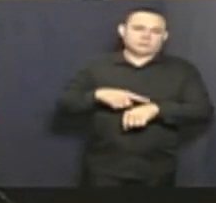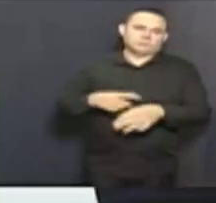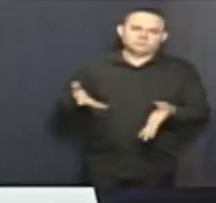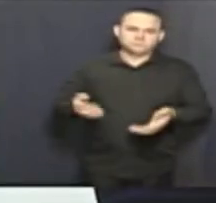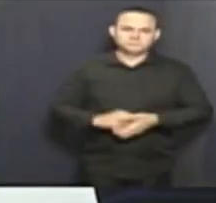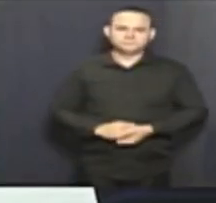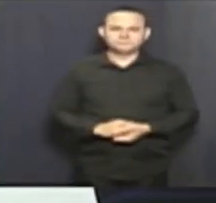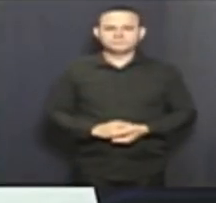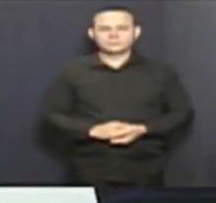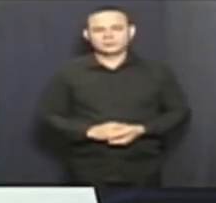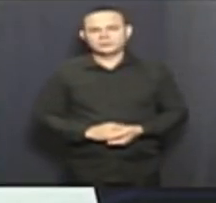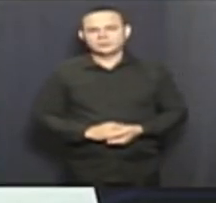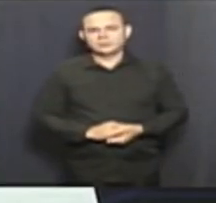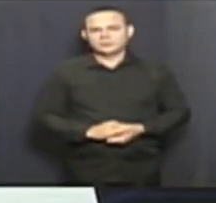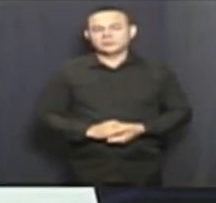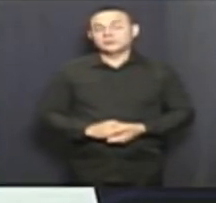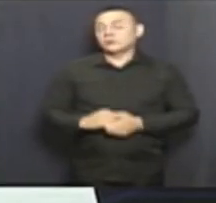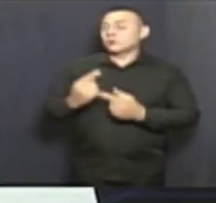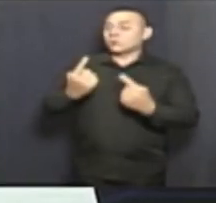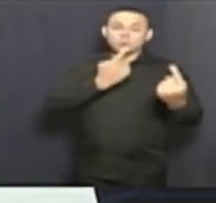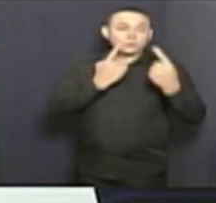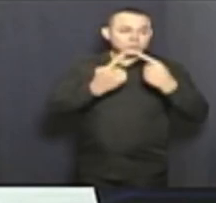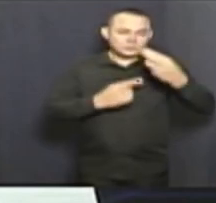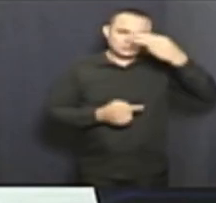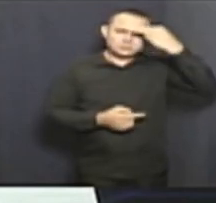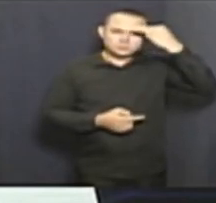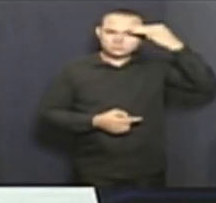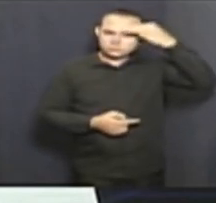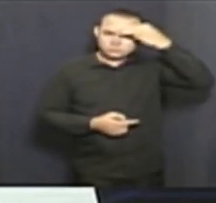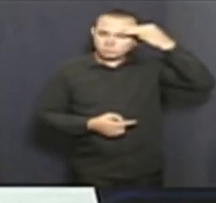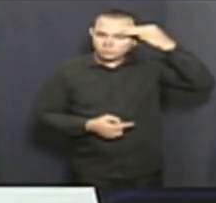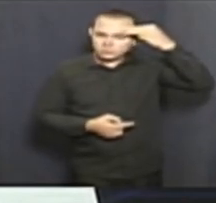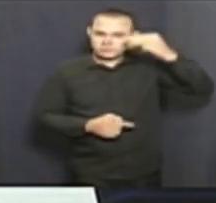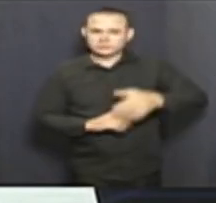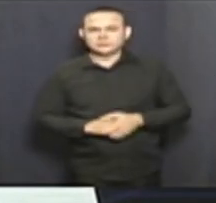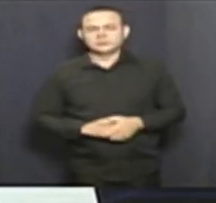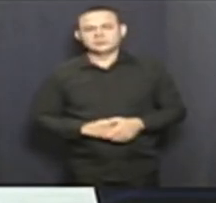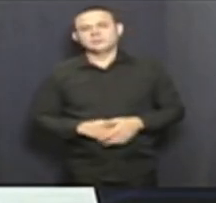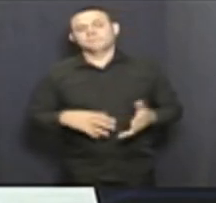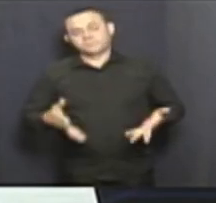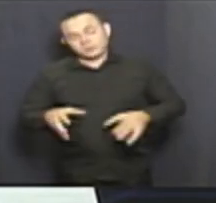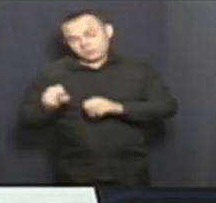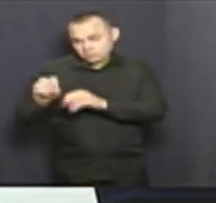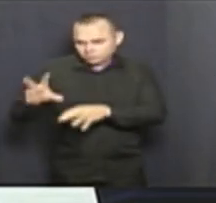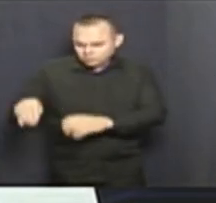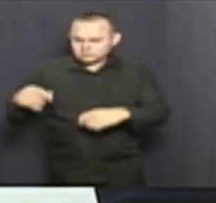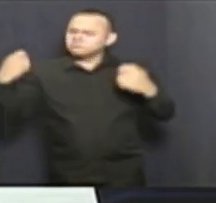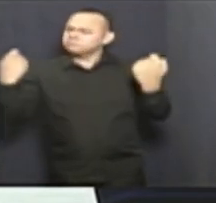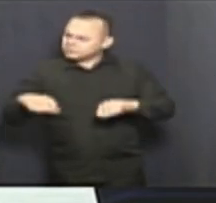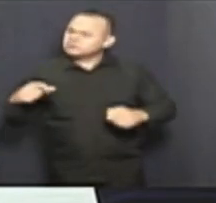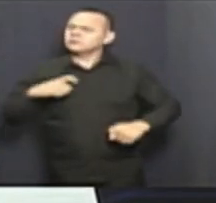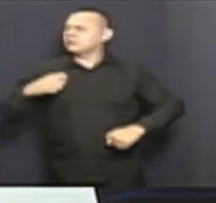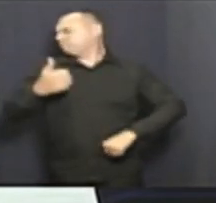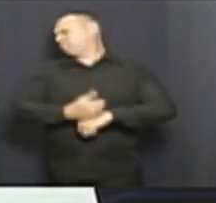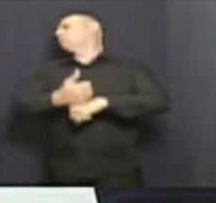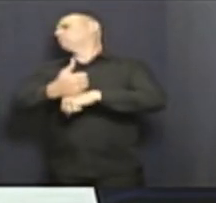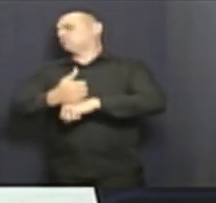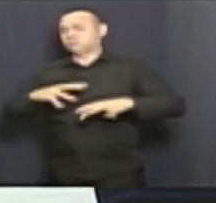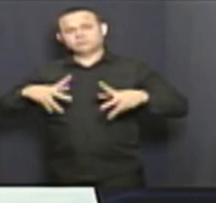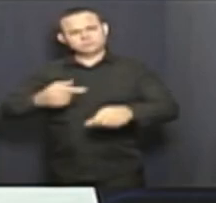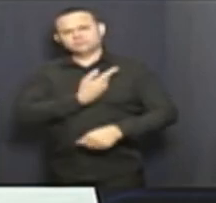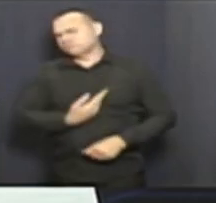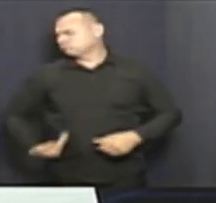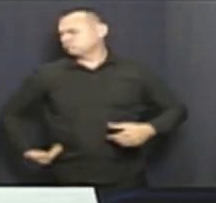o candidato foi o seu comentário favor coloque a educação deve e tem que ser prioridade de qualquer governo